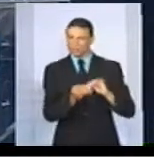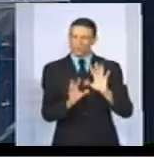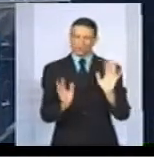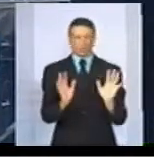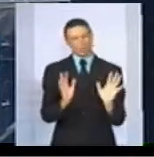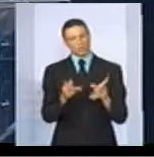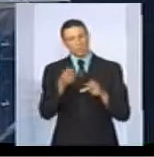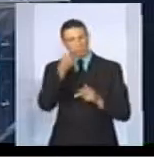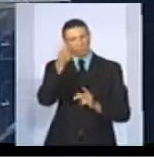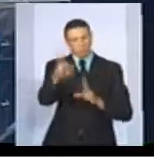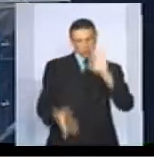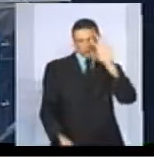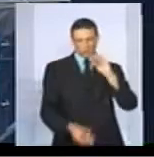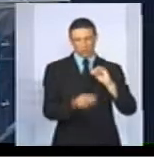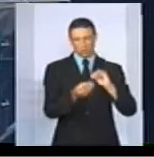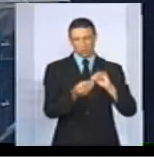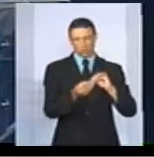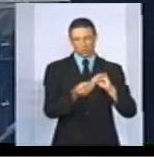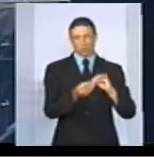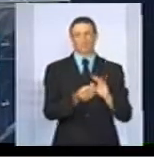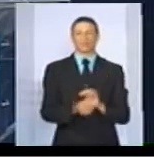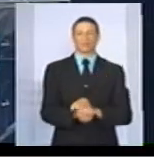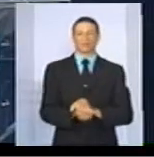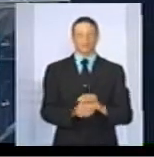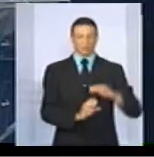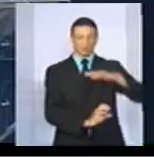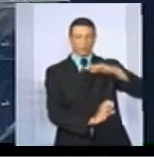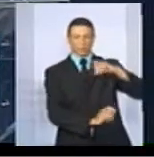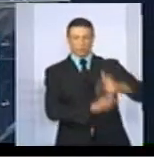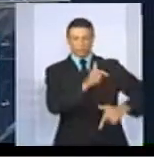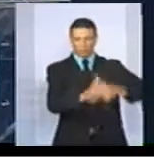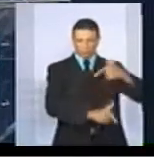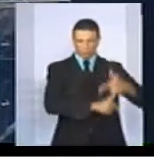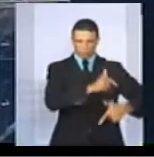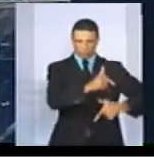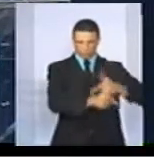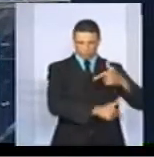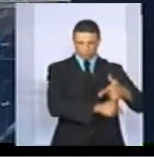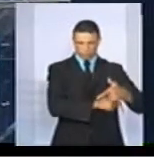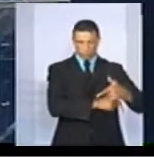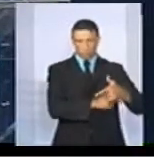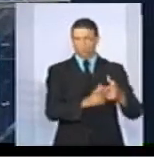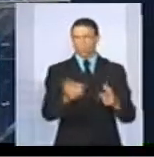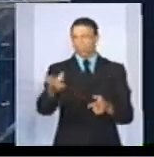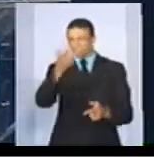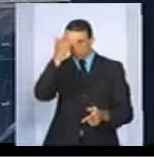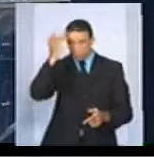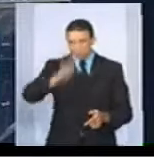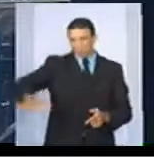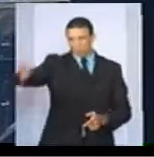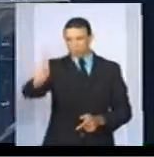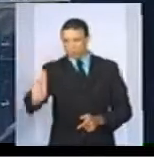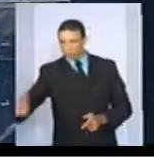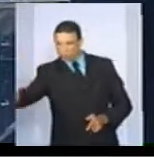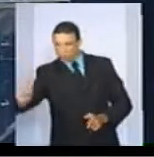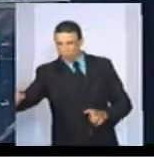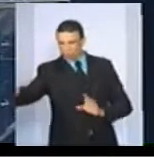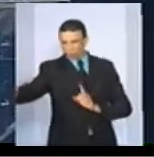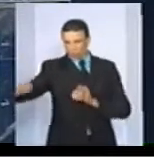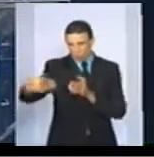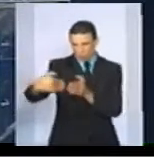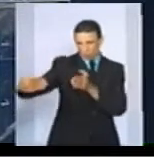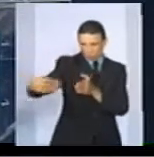seguinte para continuarem operando junto à suas clientelas em razão dos